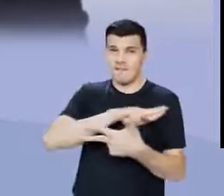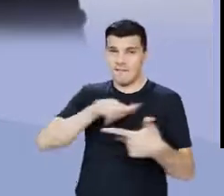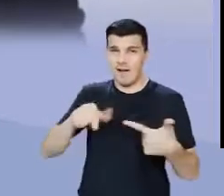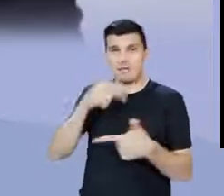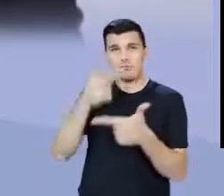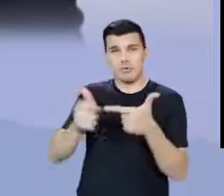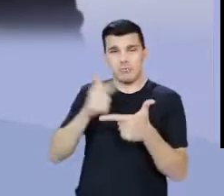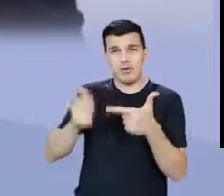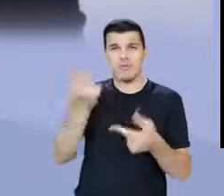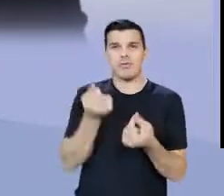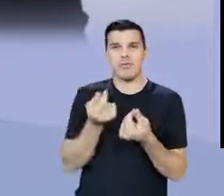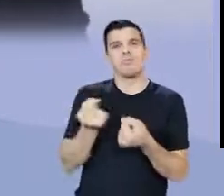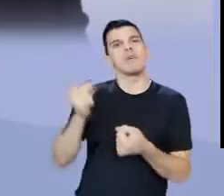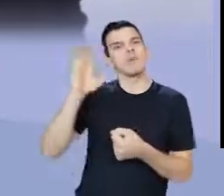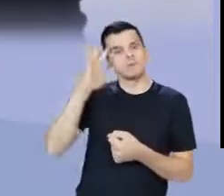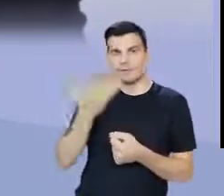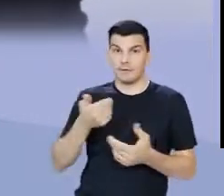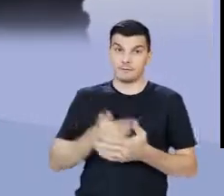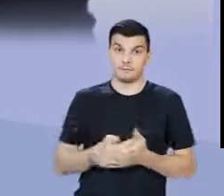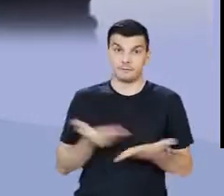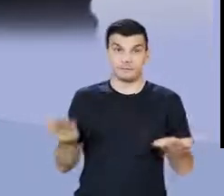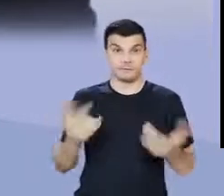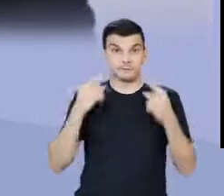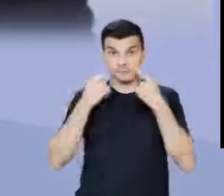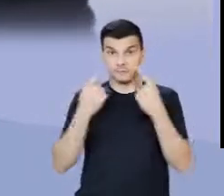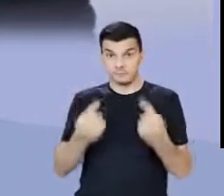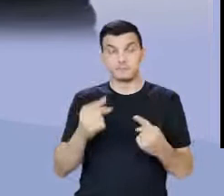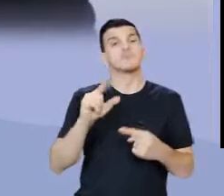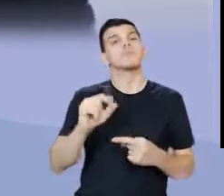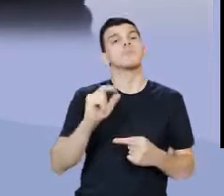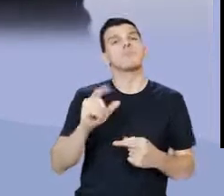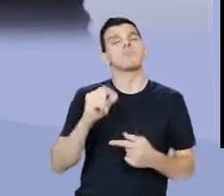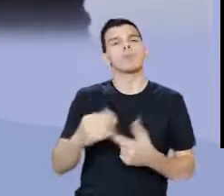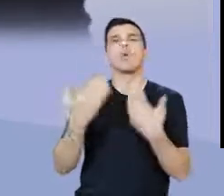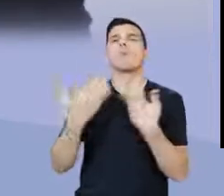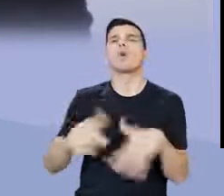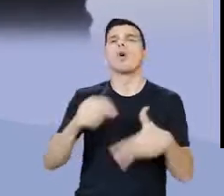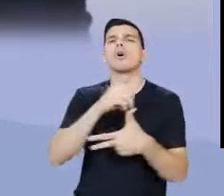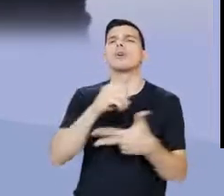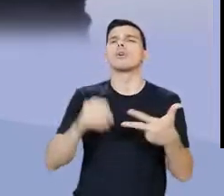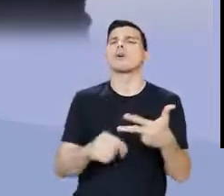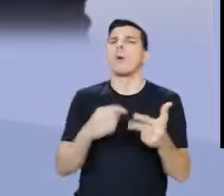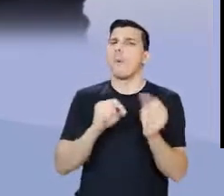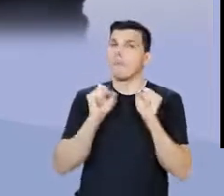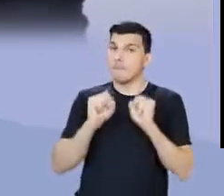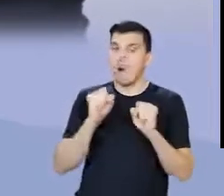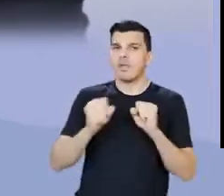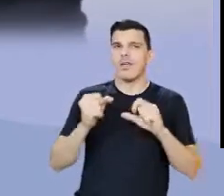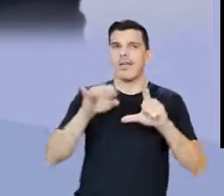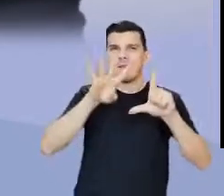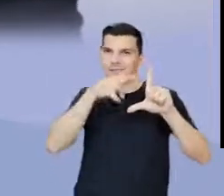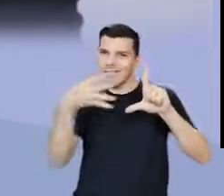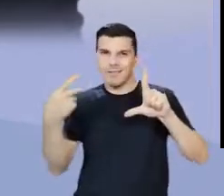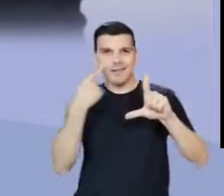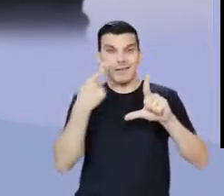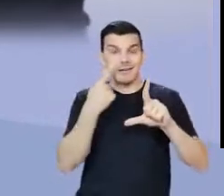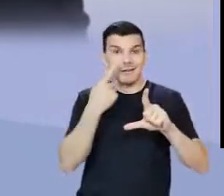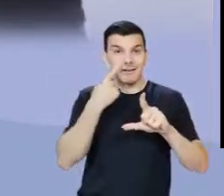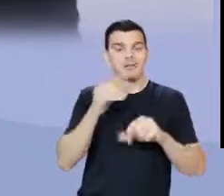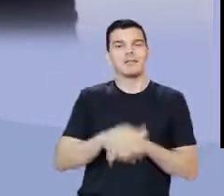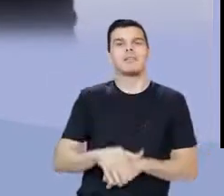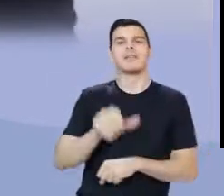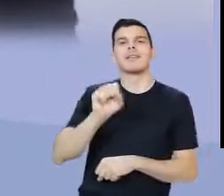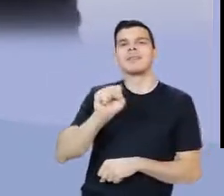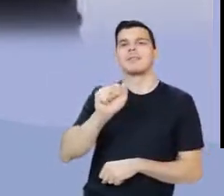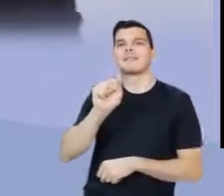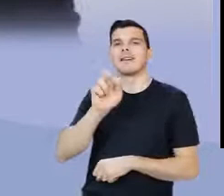serem resolvidos. E é claro, vou destacar algo que a prova pode vir em forma de charge ou não, que eram os